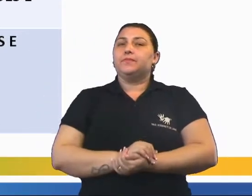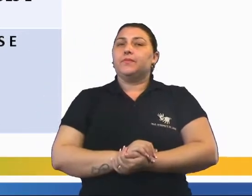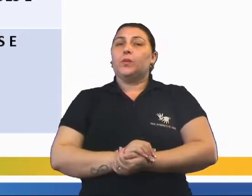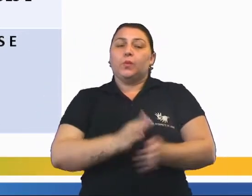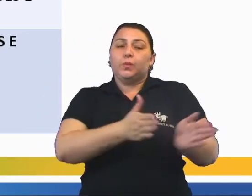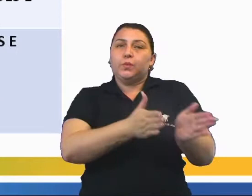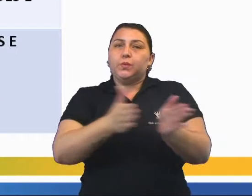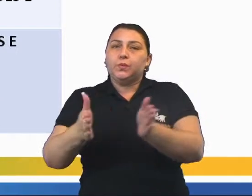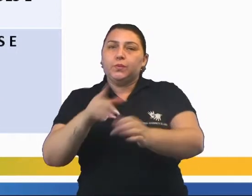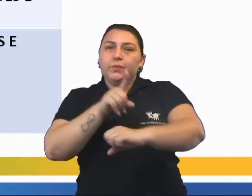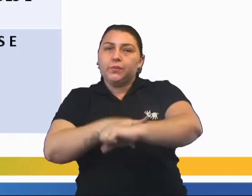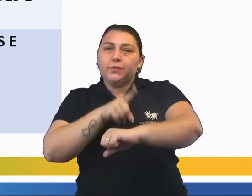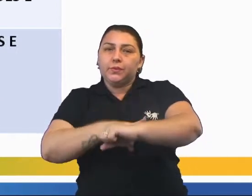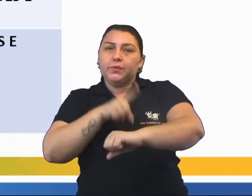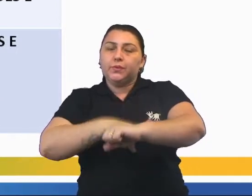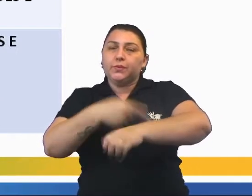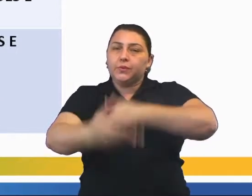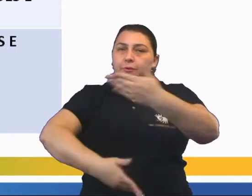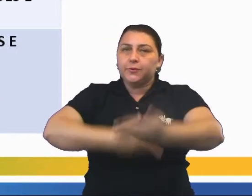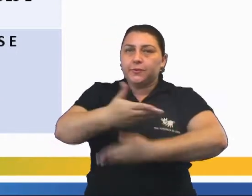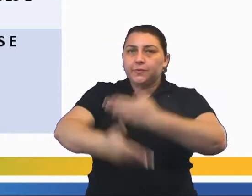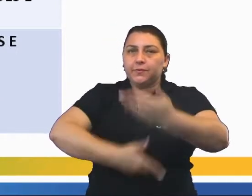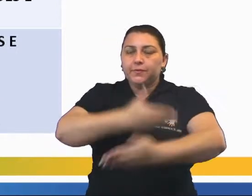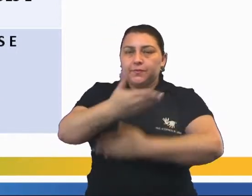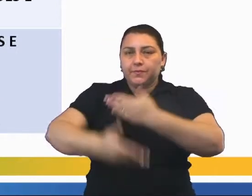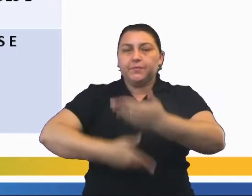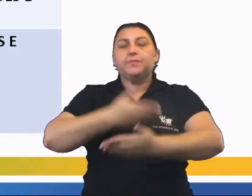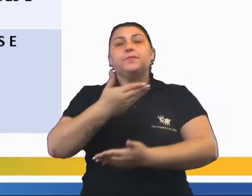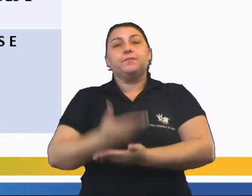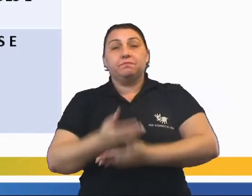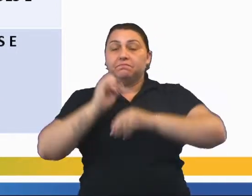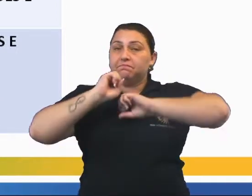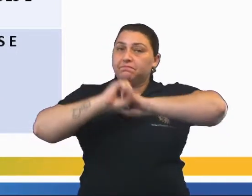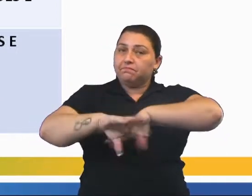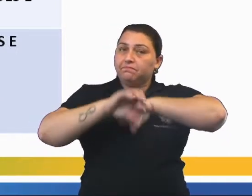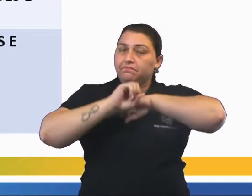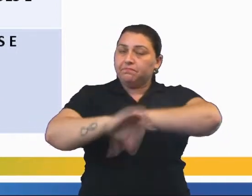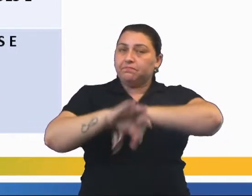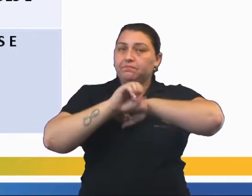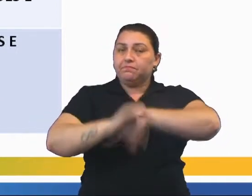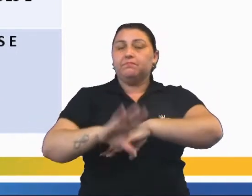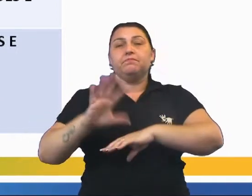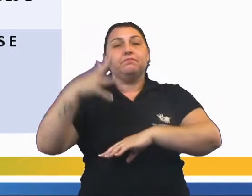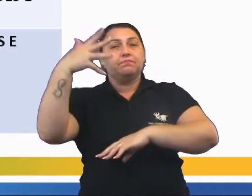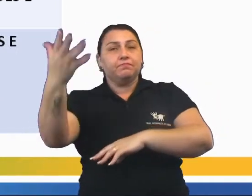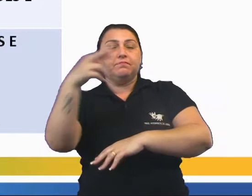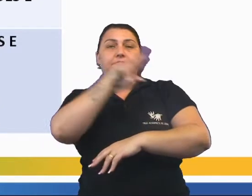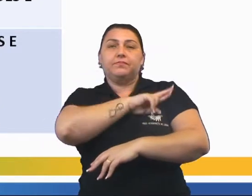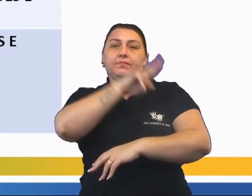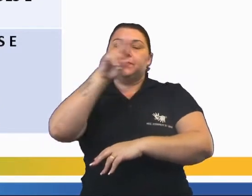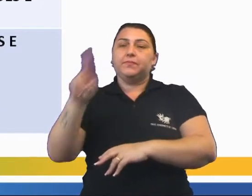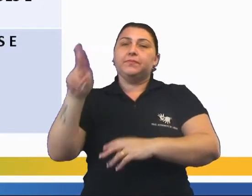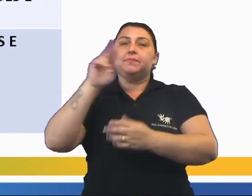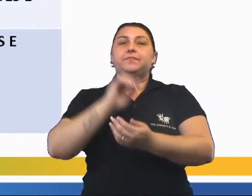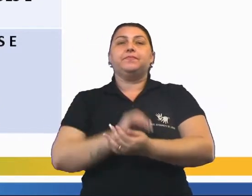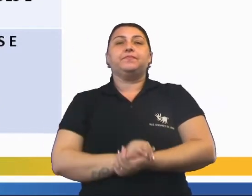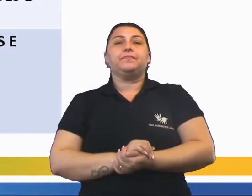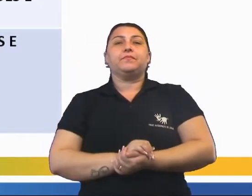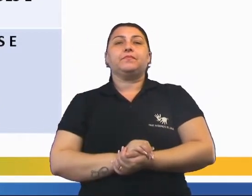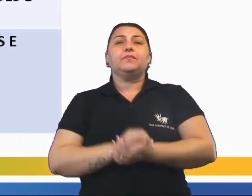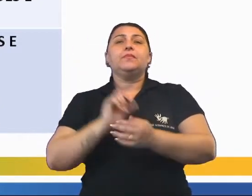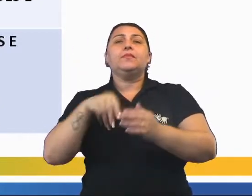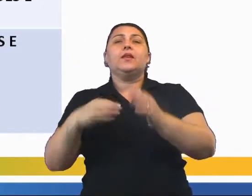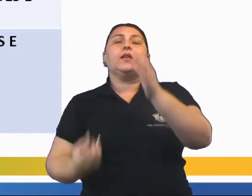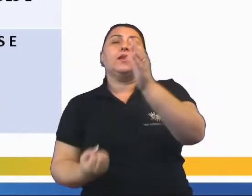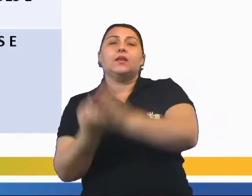no tempo. A relação com as doutrinas, esses fatos que acontecem nas religiões, com os